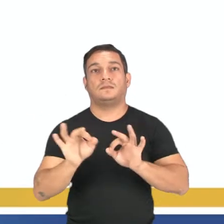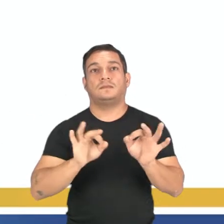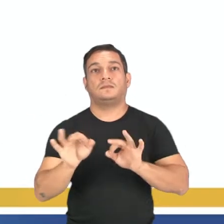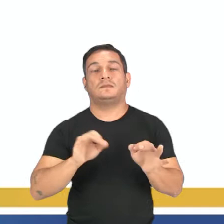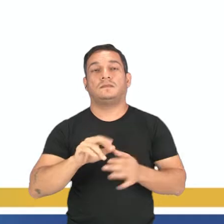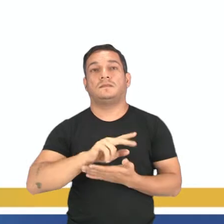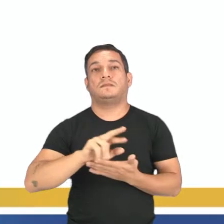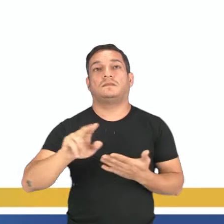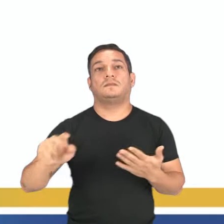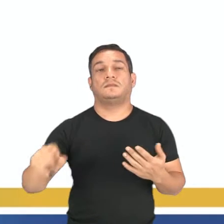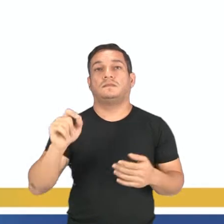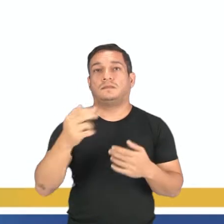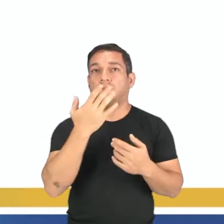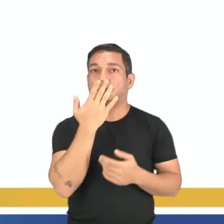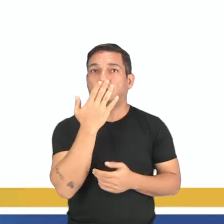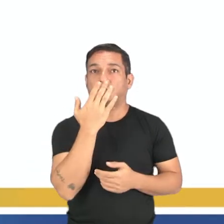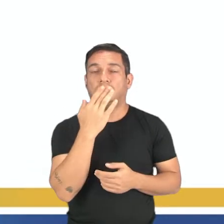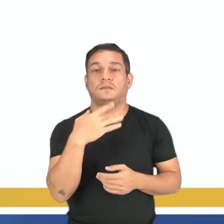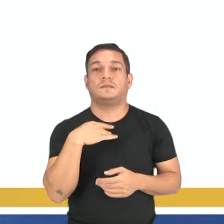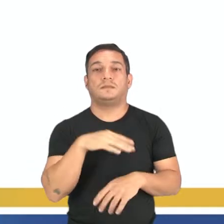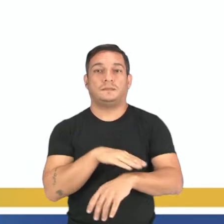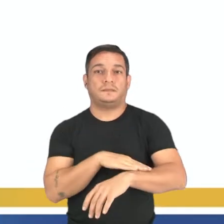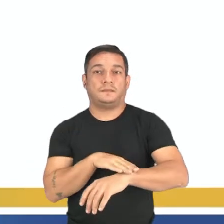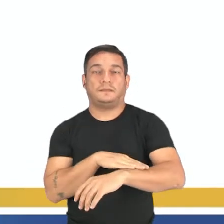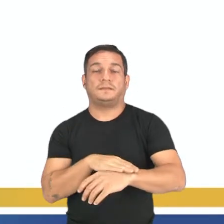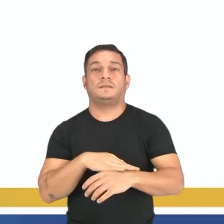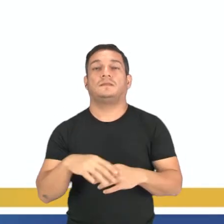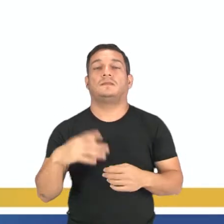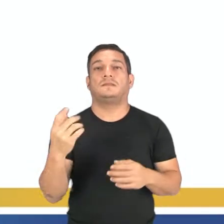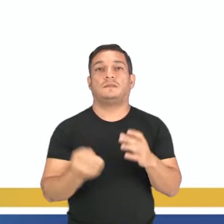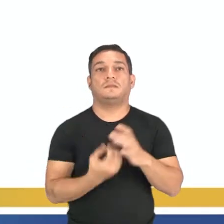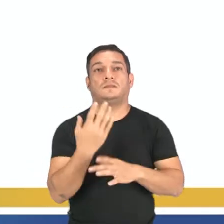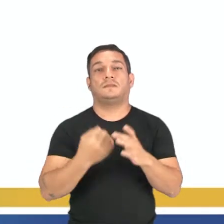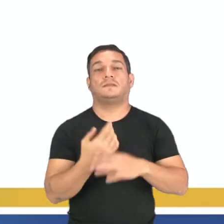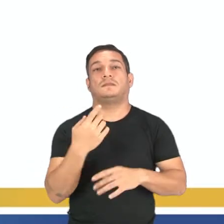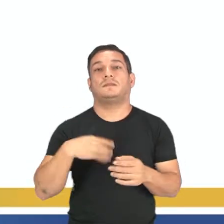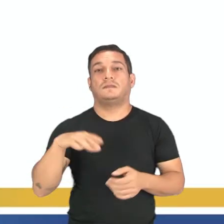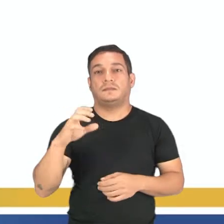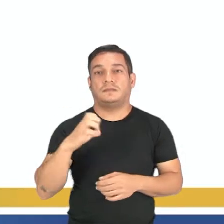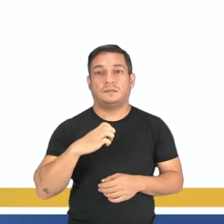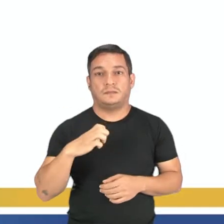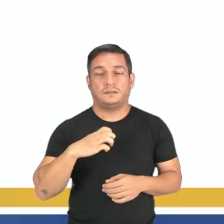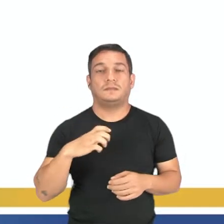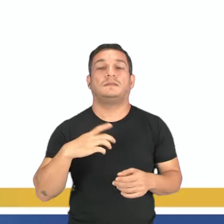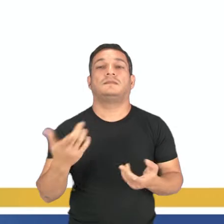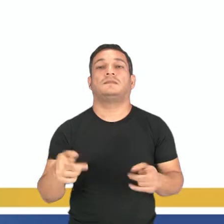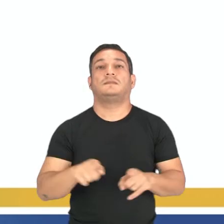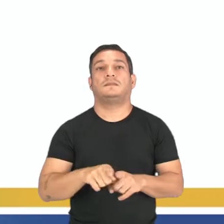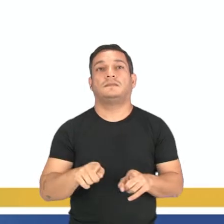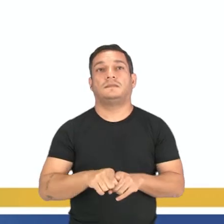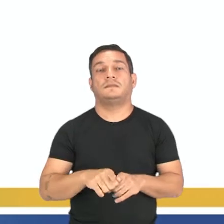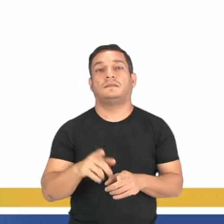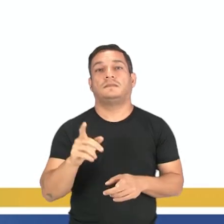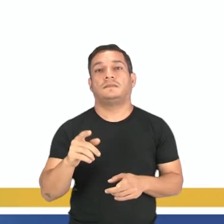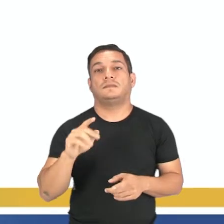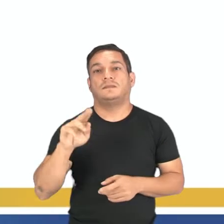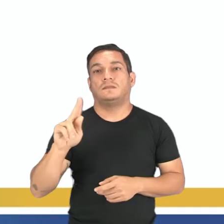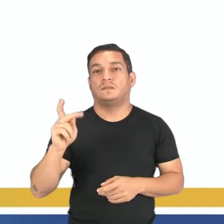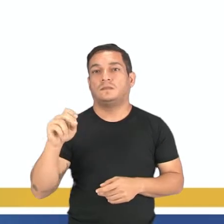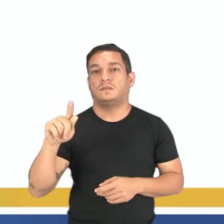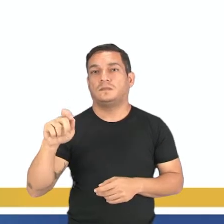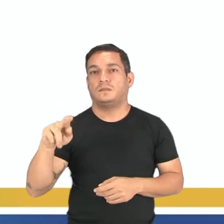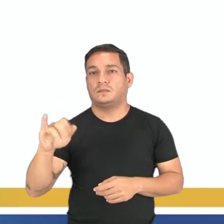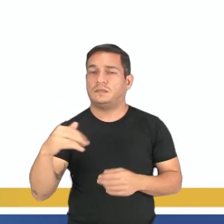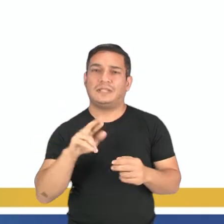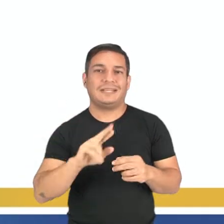por inúmeras cores de pele, né, por inúmeras origens étnicas, e ela não é homogênea, ou seja,